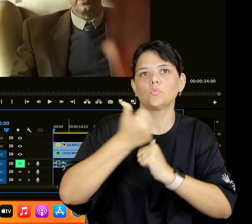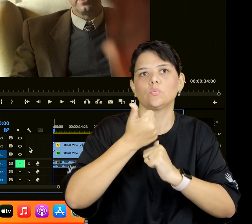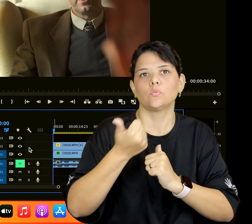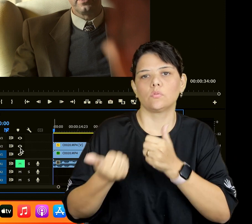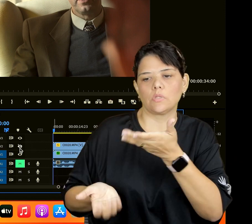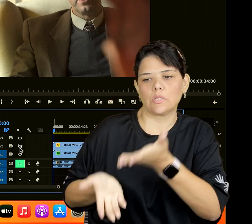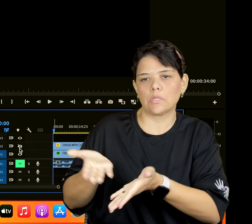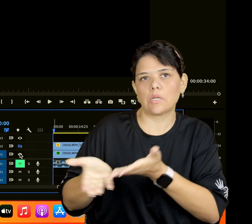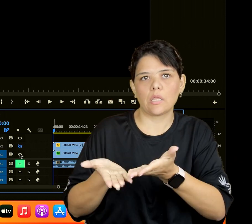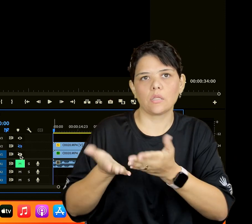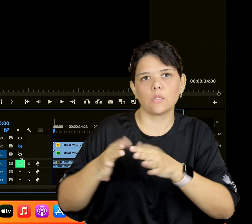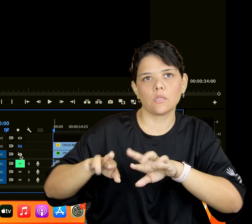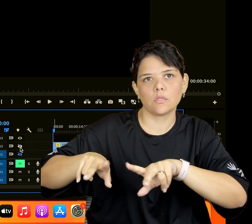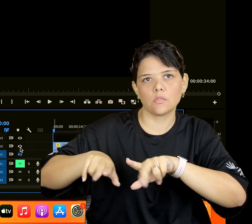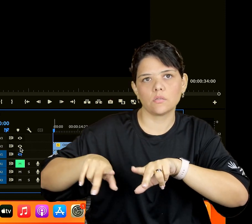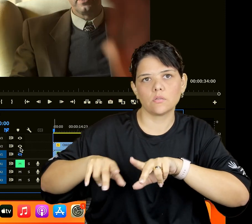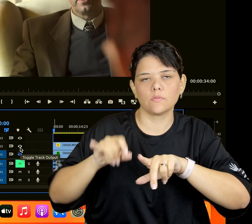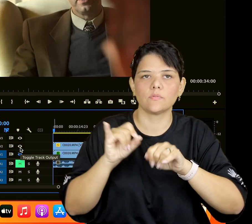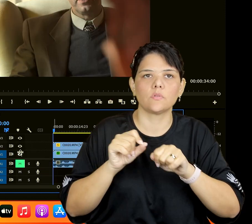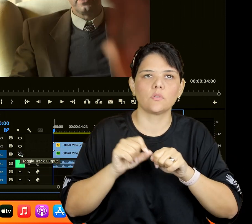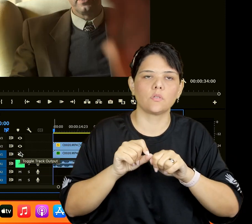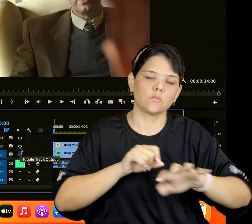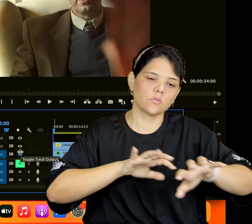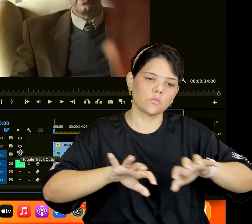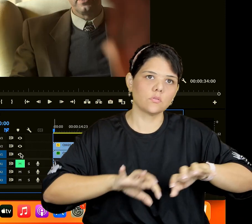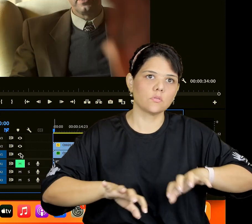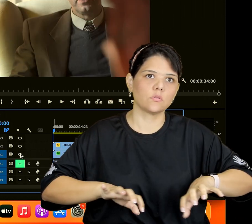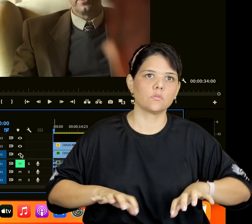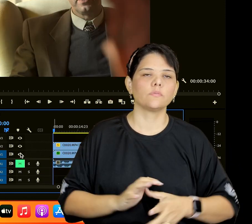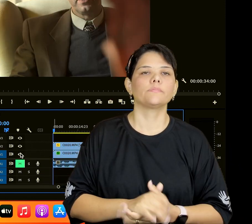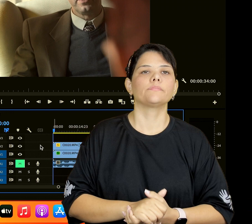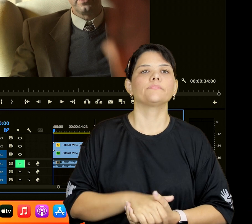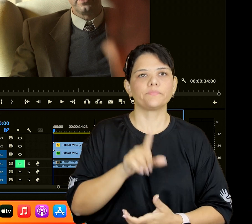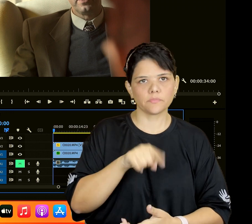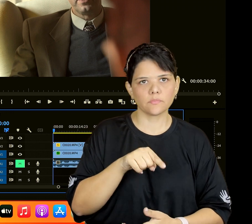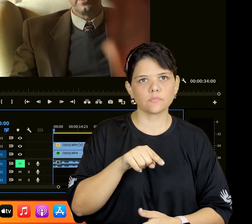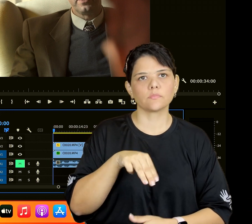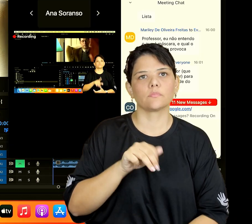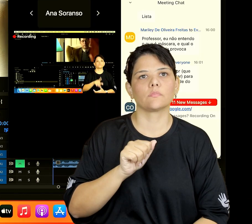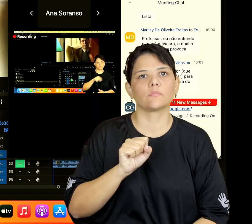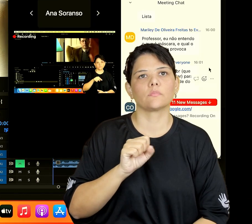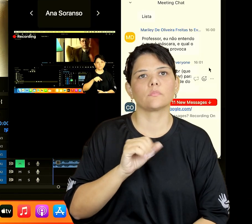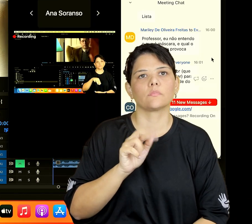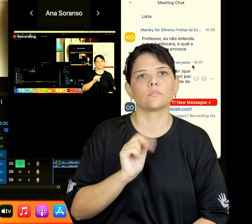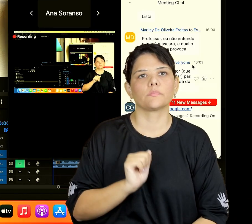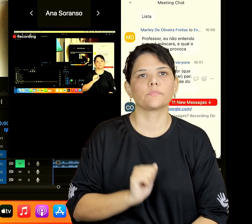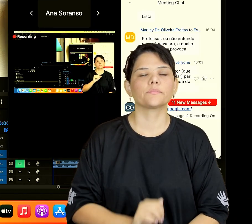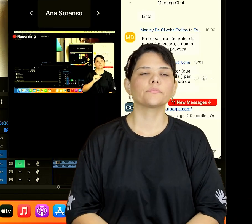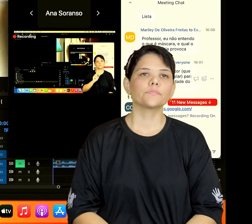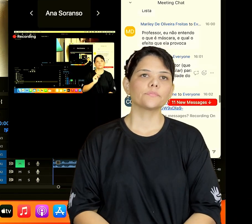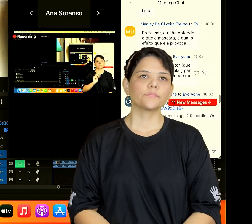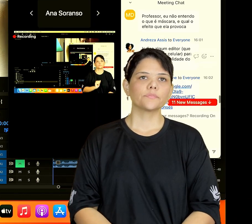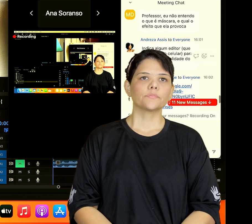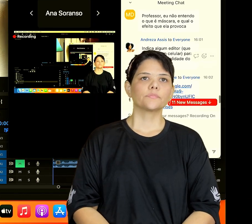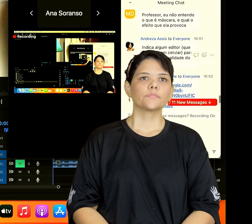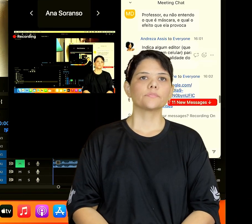coisa, você separa em camadas o seu vídeo, beleza? Para isso que as máscaras servem.